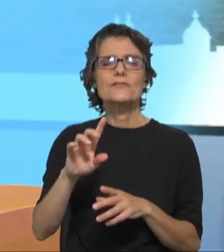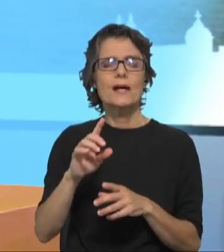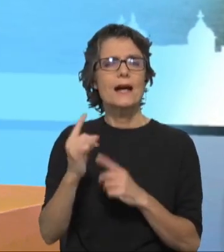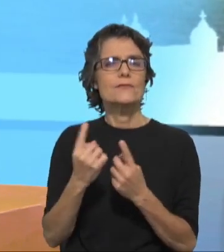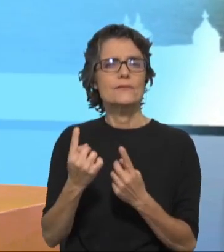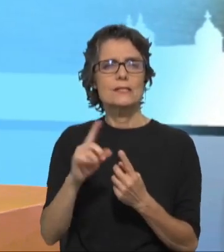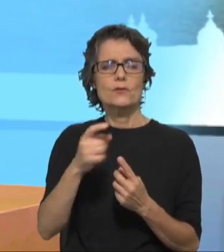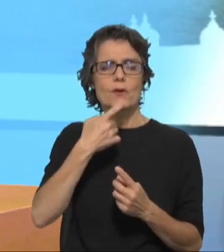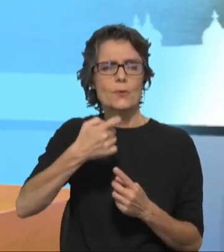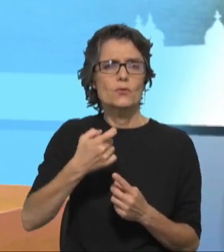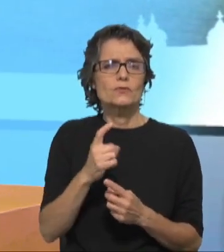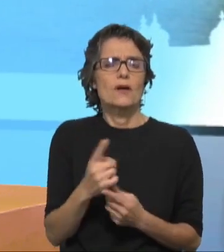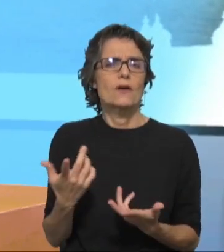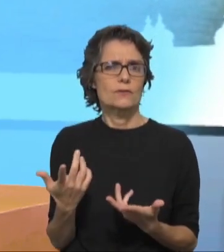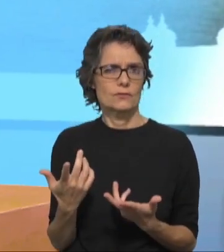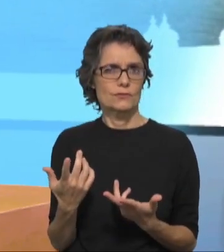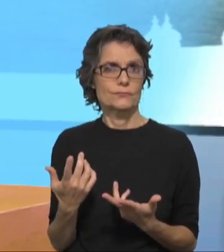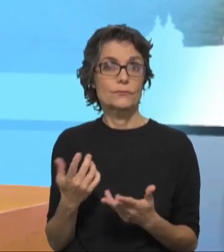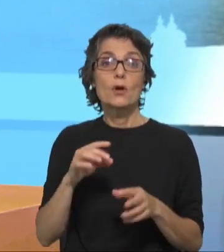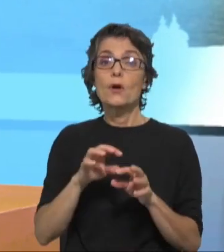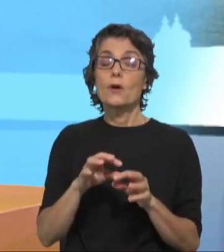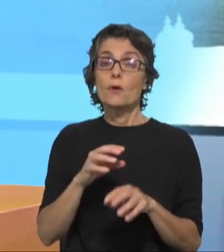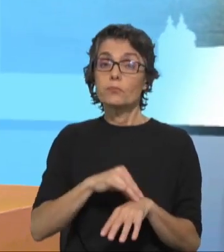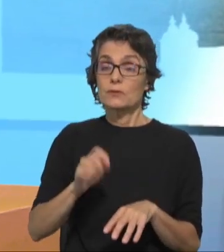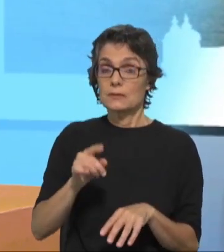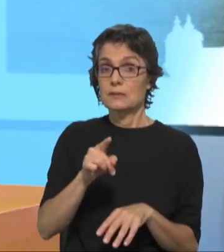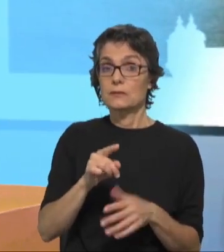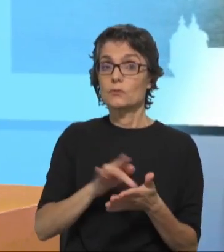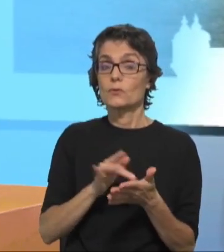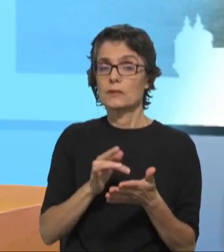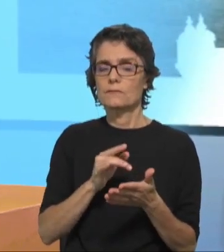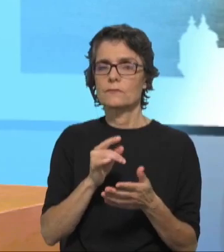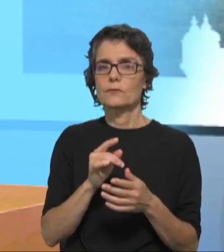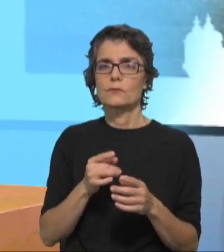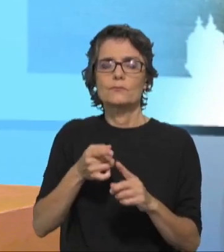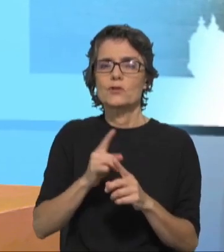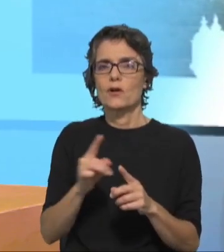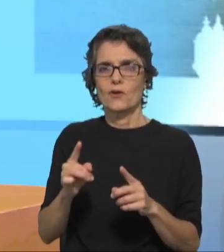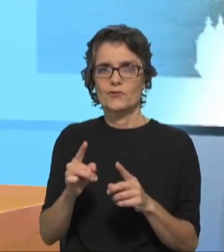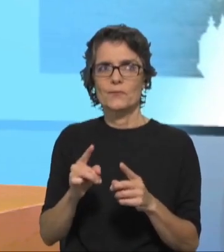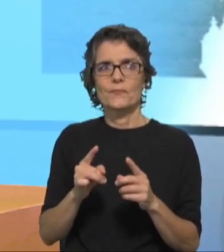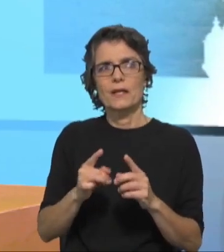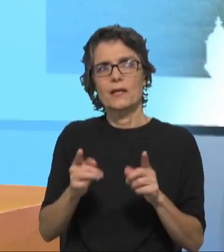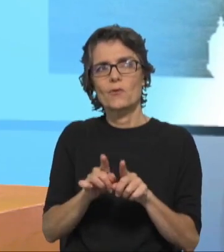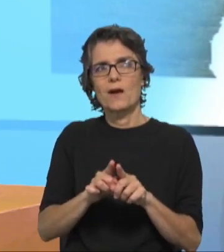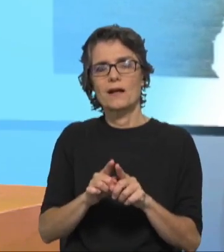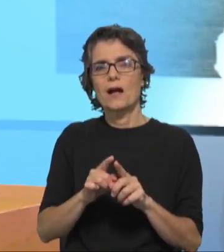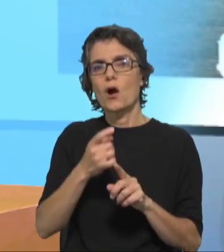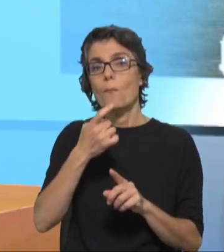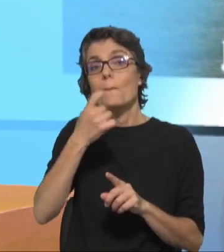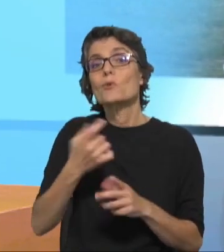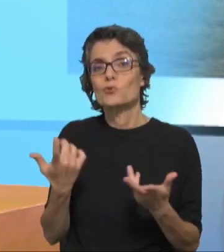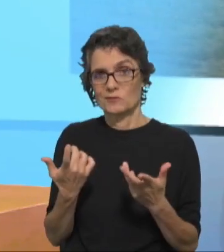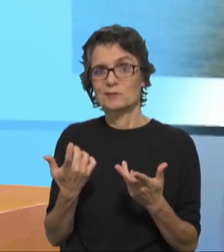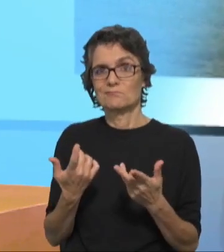para fazer perguntas. Por isso, muitas vezes o livro, mais do que uma resposta, é o começo de uma pergunta. Por isso, ao longo dos